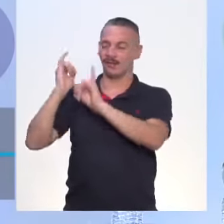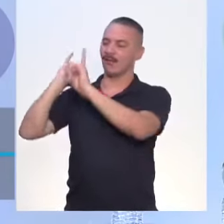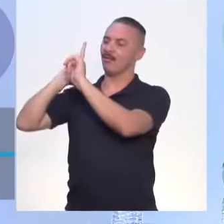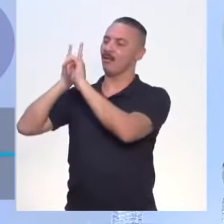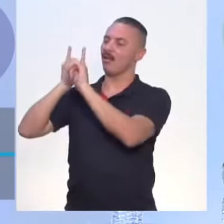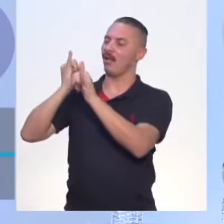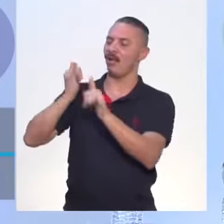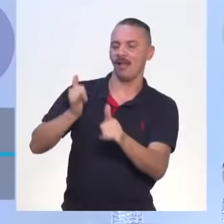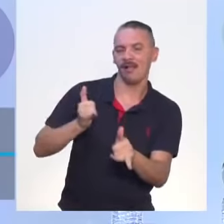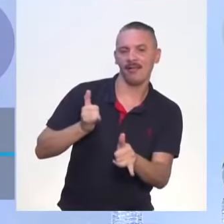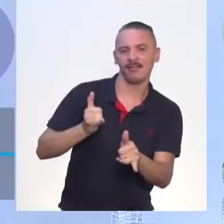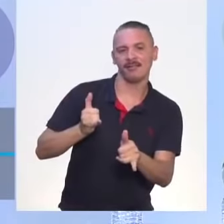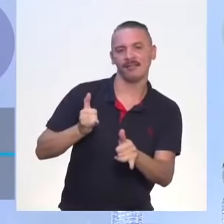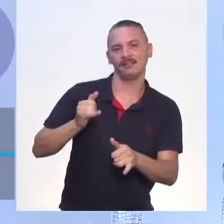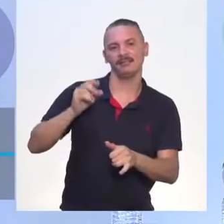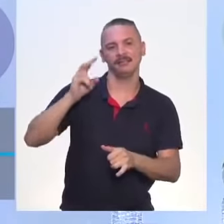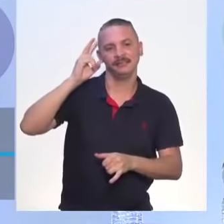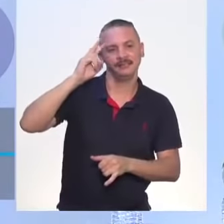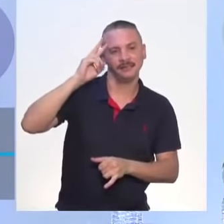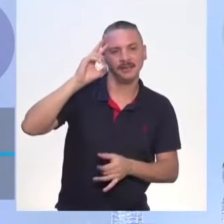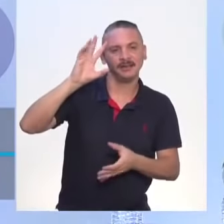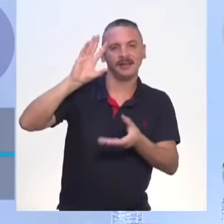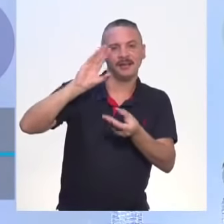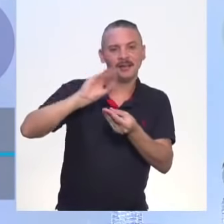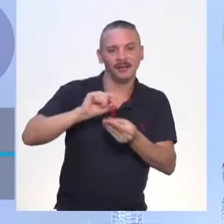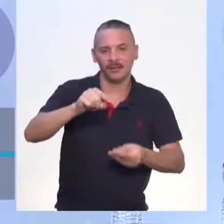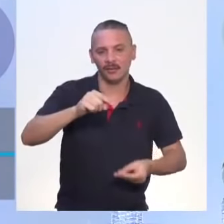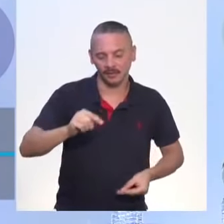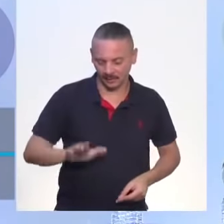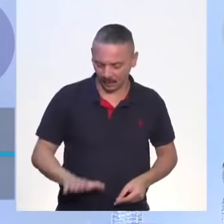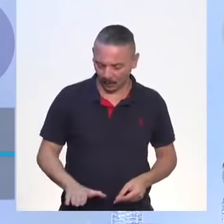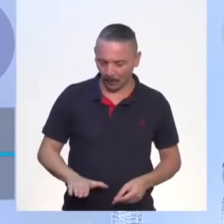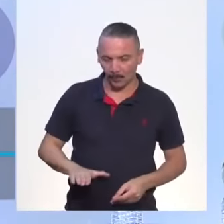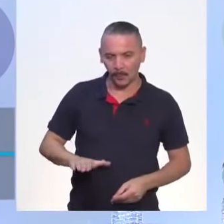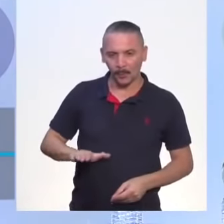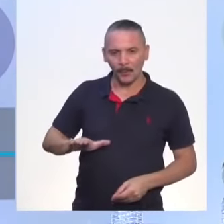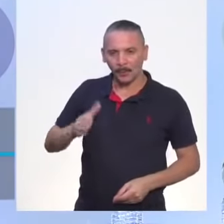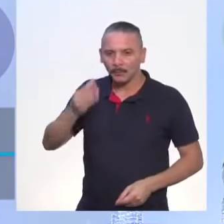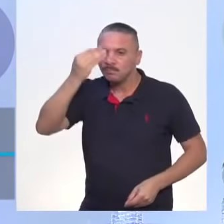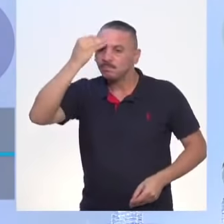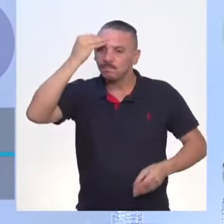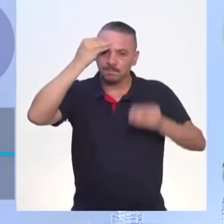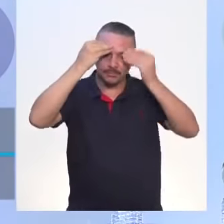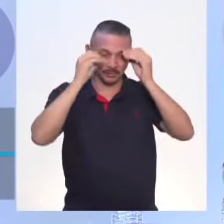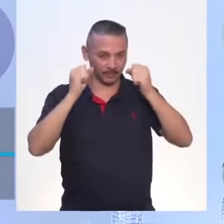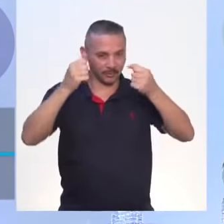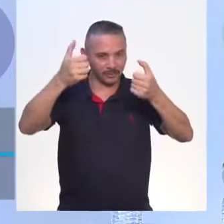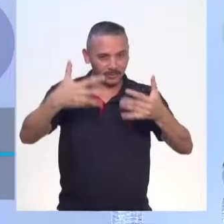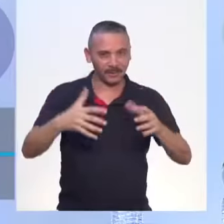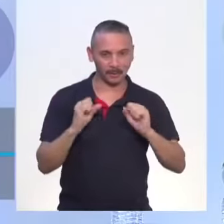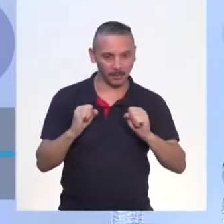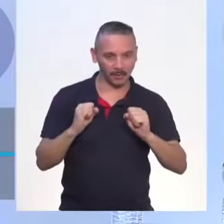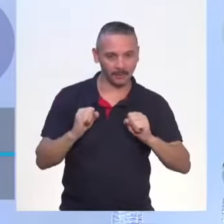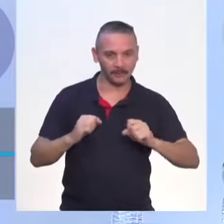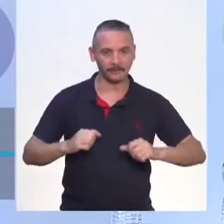tenha alguma história, né? Que tenha marcado a sua infância, a sua vida? Você pode contar para a gente?